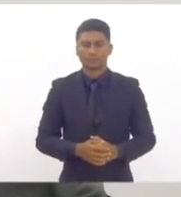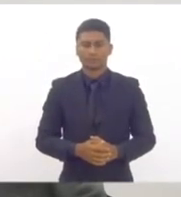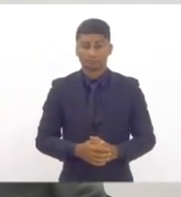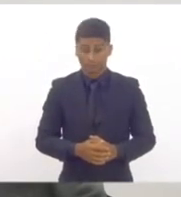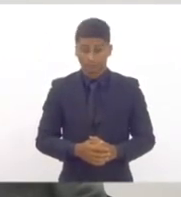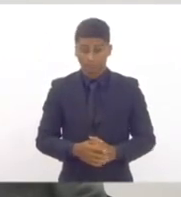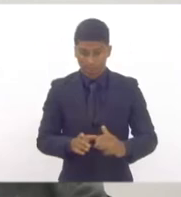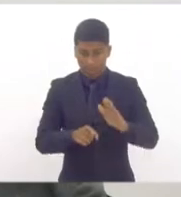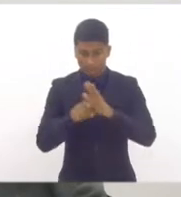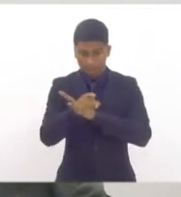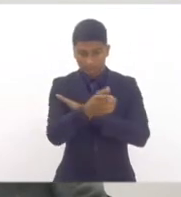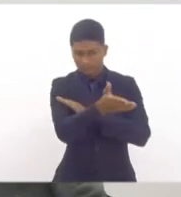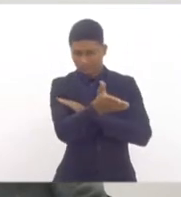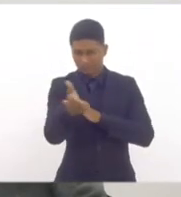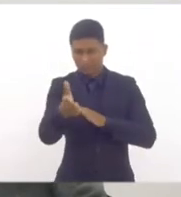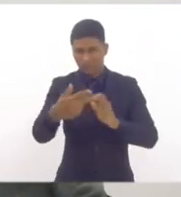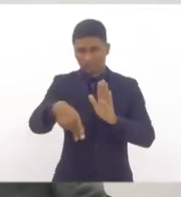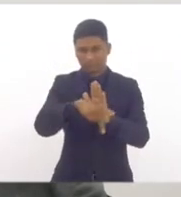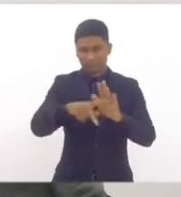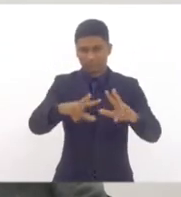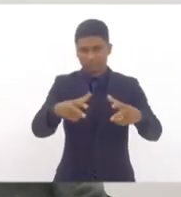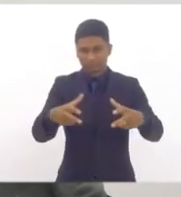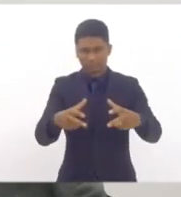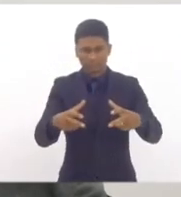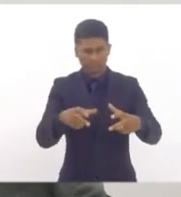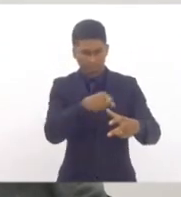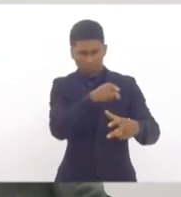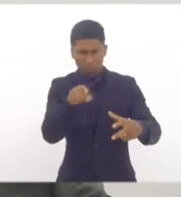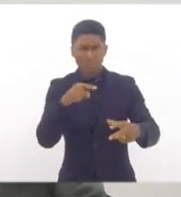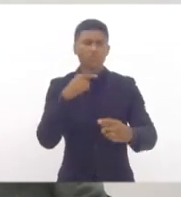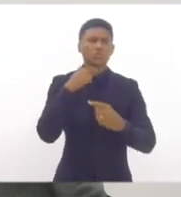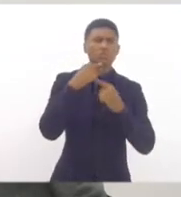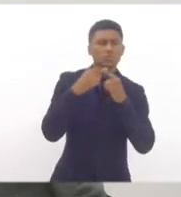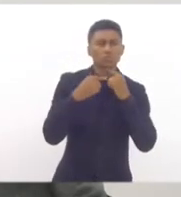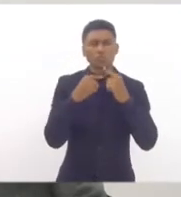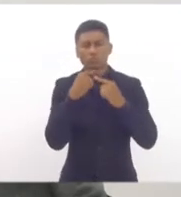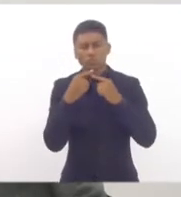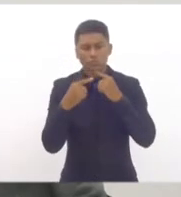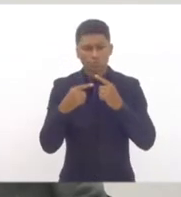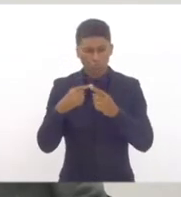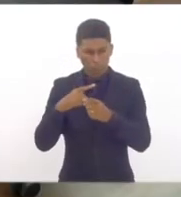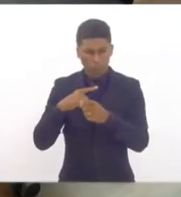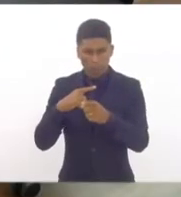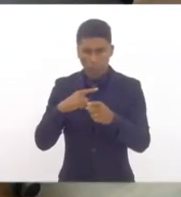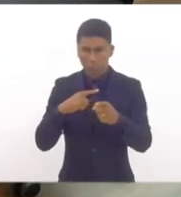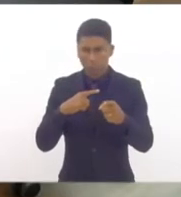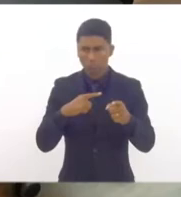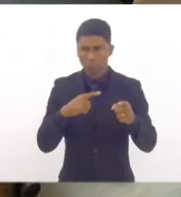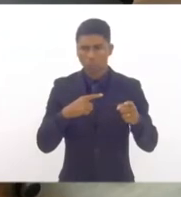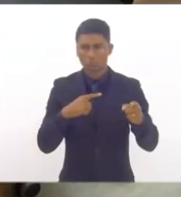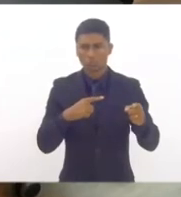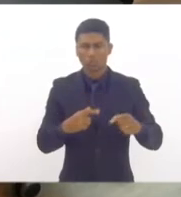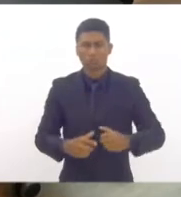Pergunto aos membros do comitê se temos alguma dúvida quanto à condução desse processo.